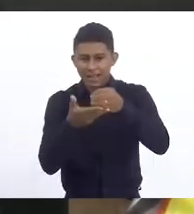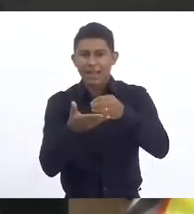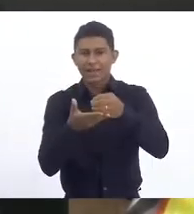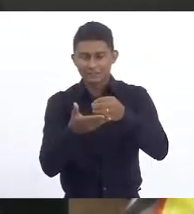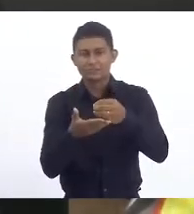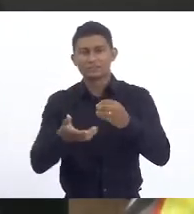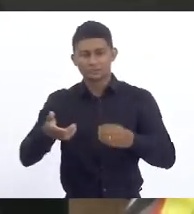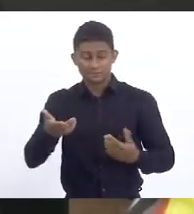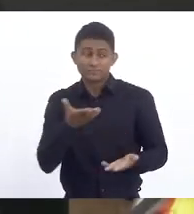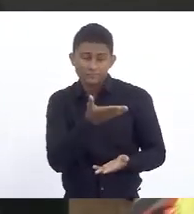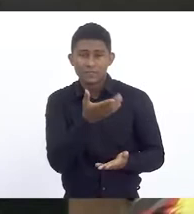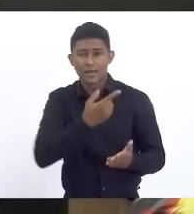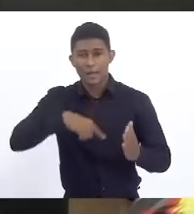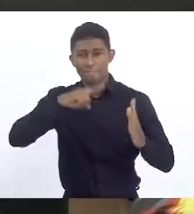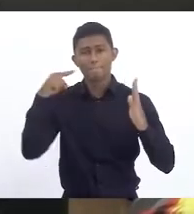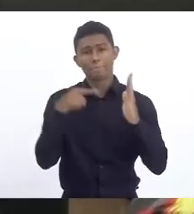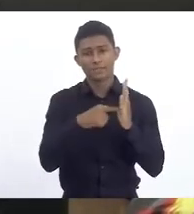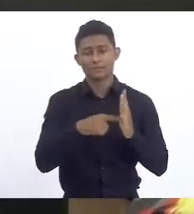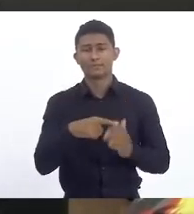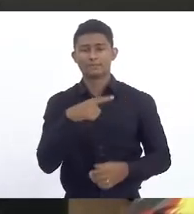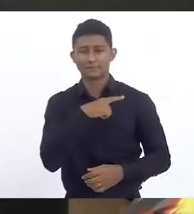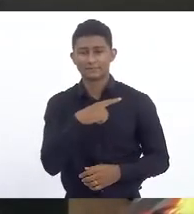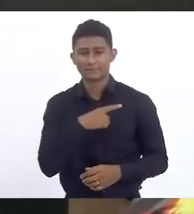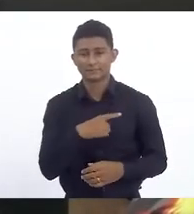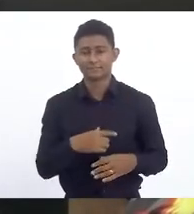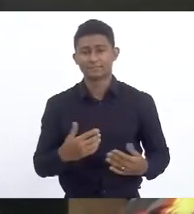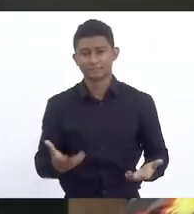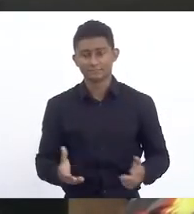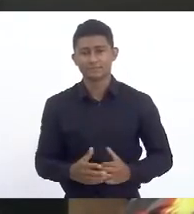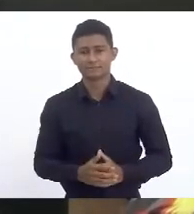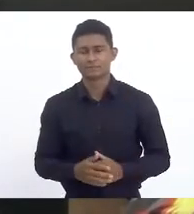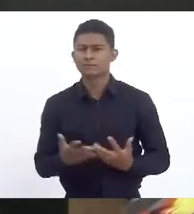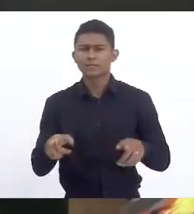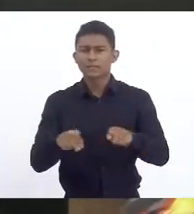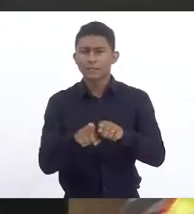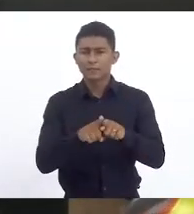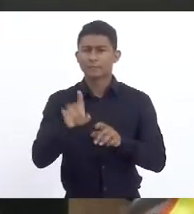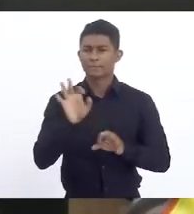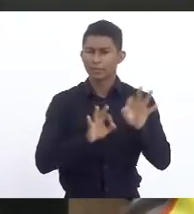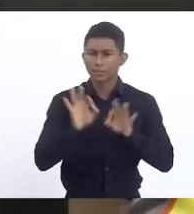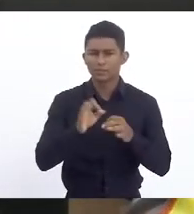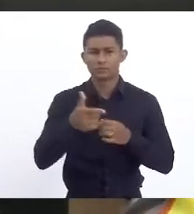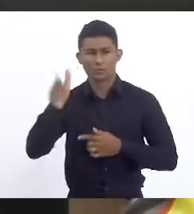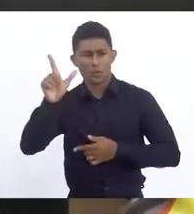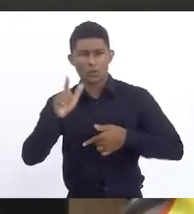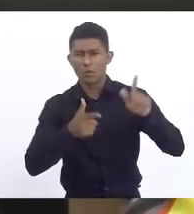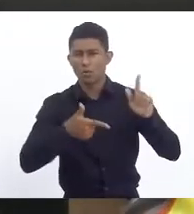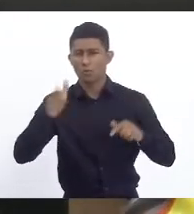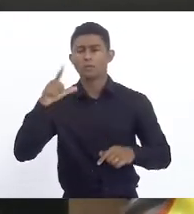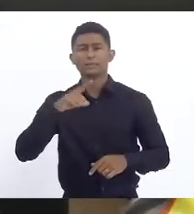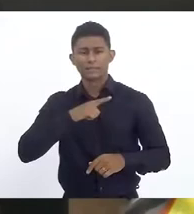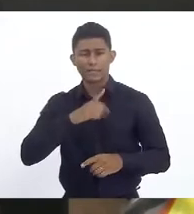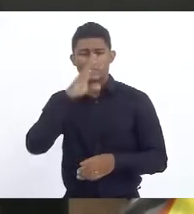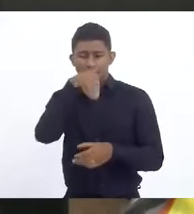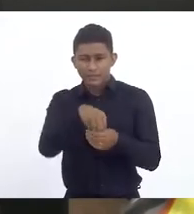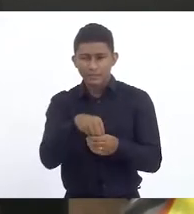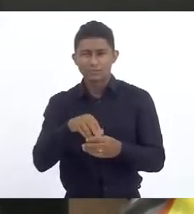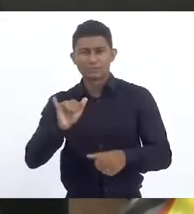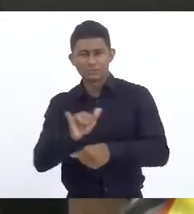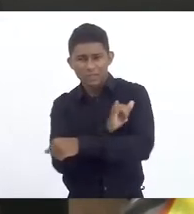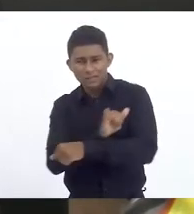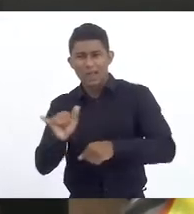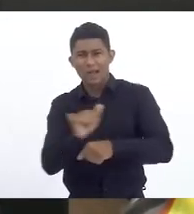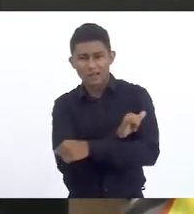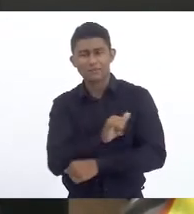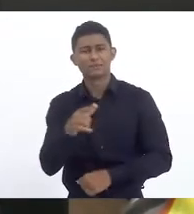das missões também desse fundo, e colocar dessa forma, e também de outros projetos que também têm componente estratégico, como foi colocado antes